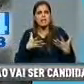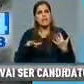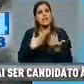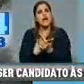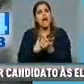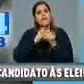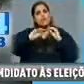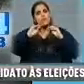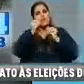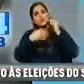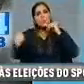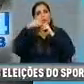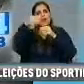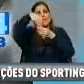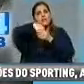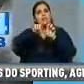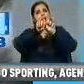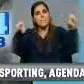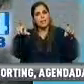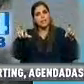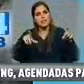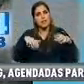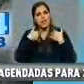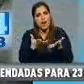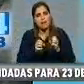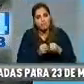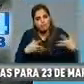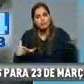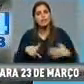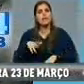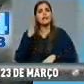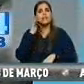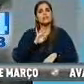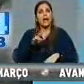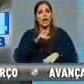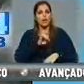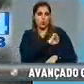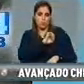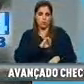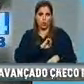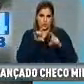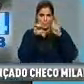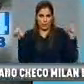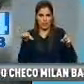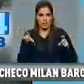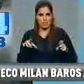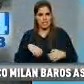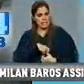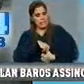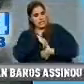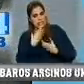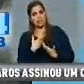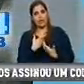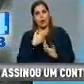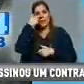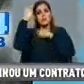as empresas e temos que fazer com que os empresários possam também sentir que os graduados das